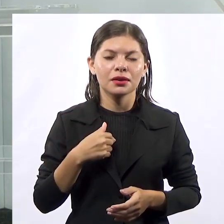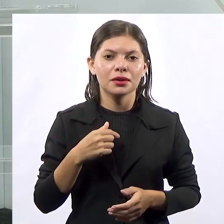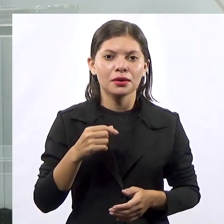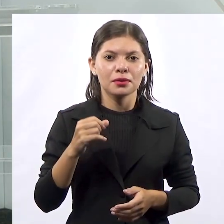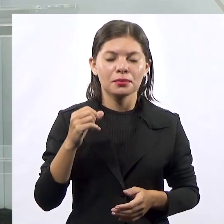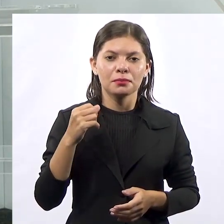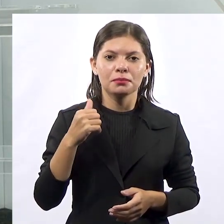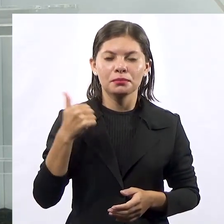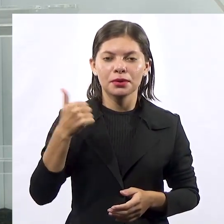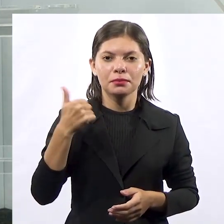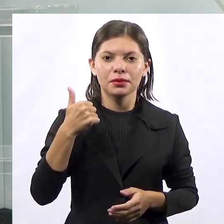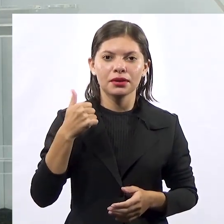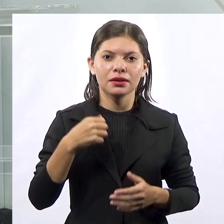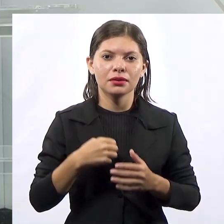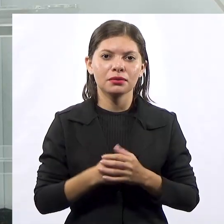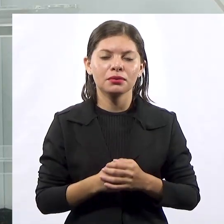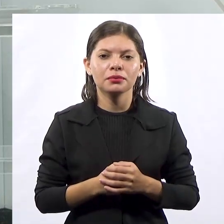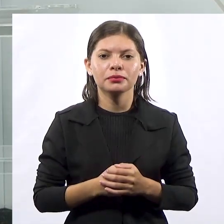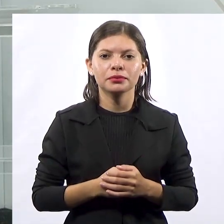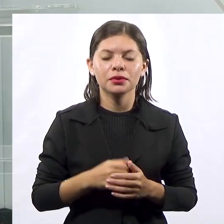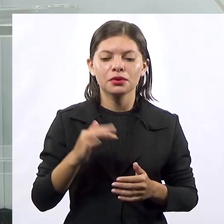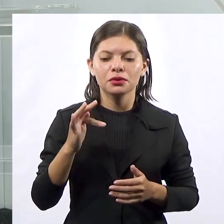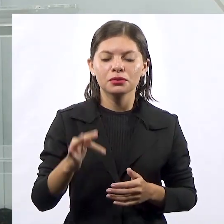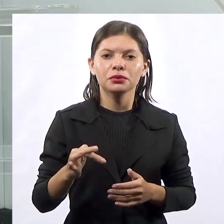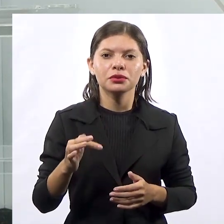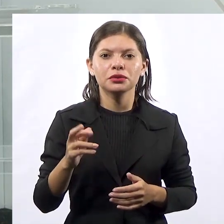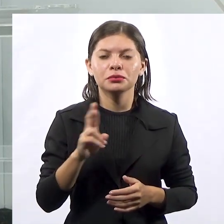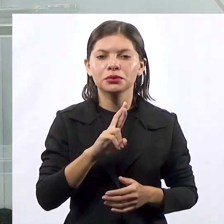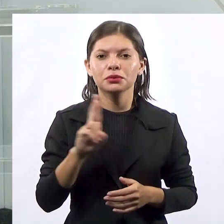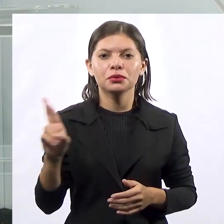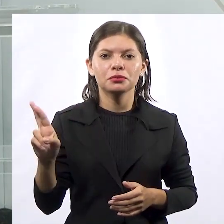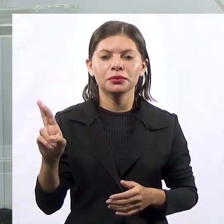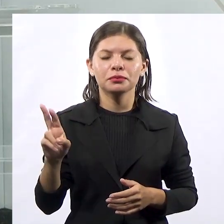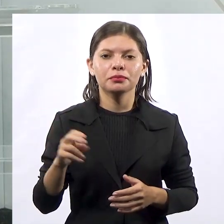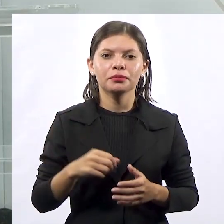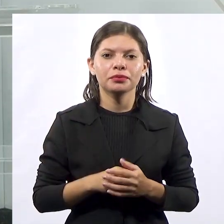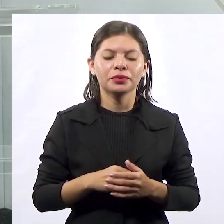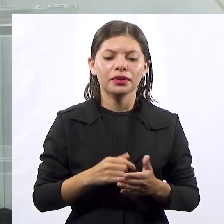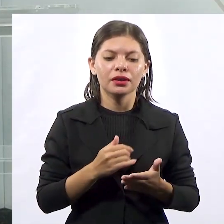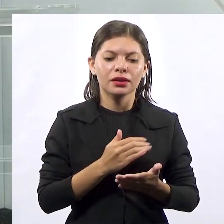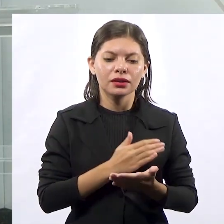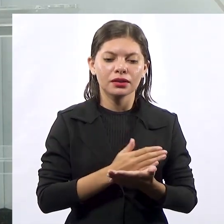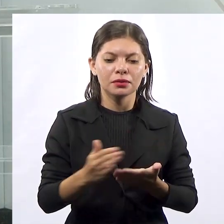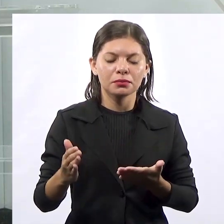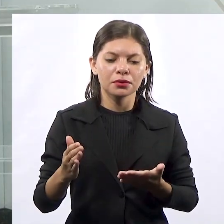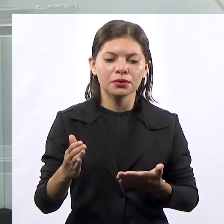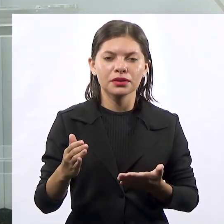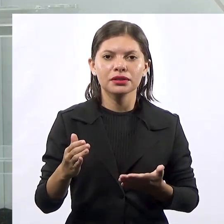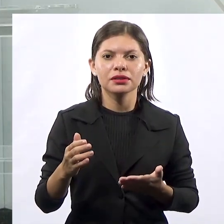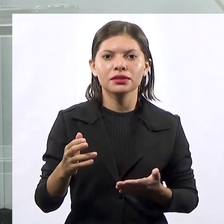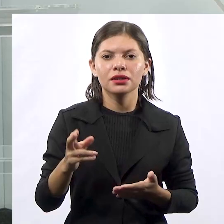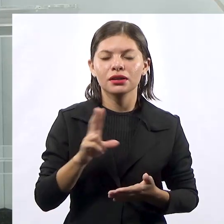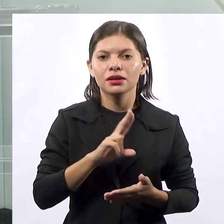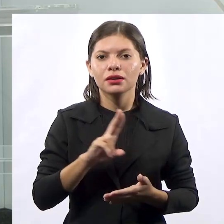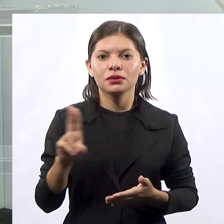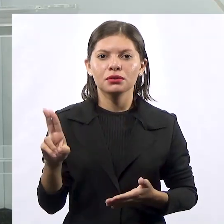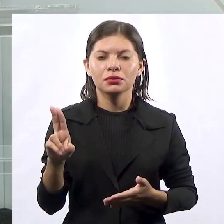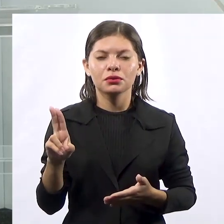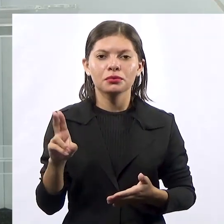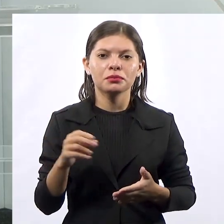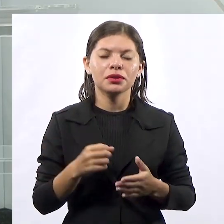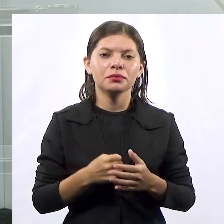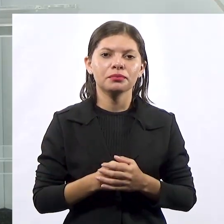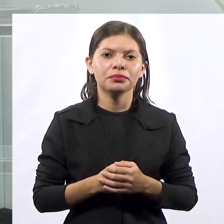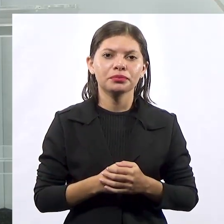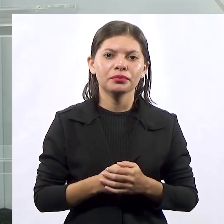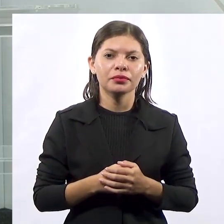o meu último nome, que é Oliveira, tudo em caixa alta, né? Depois, o restante do nome, Andréa dos